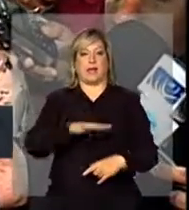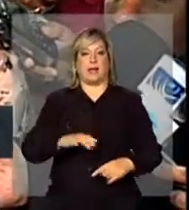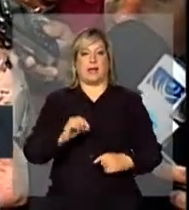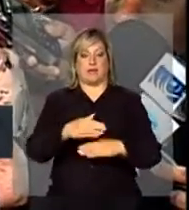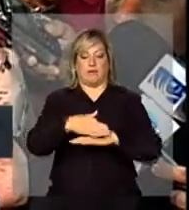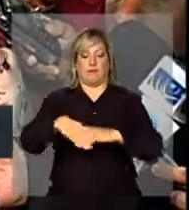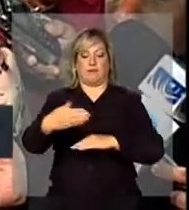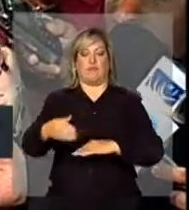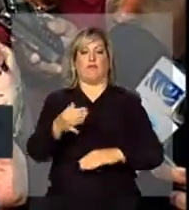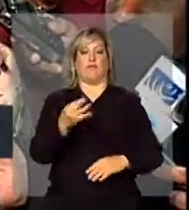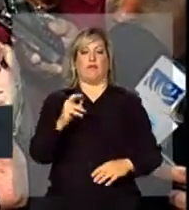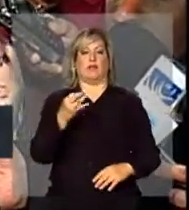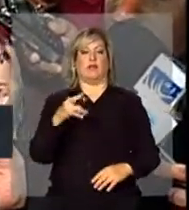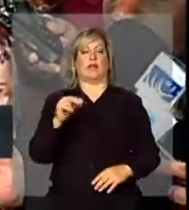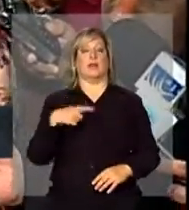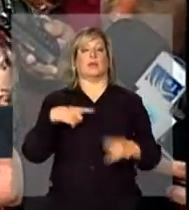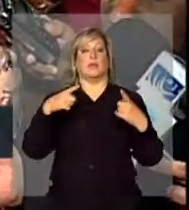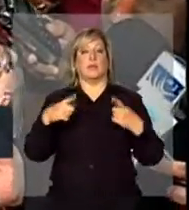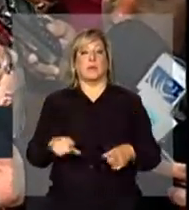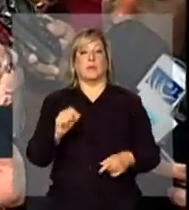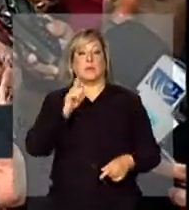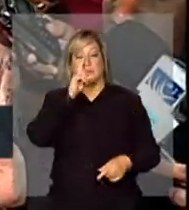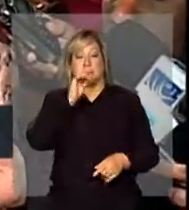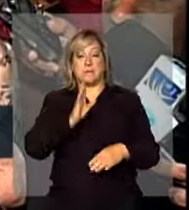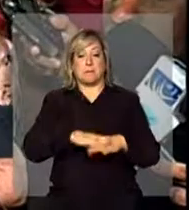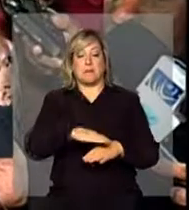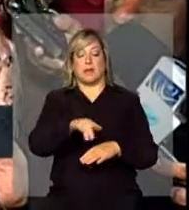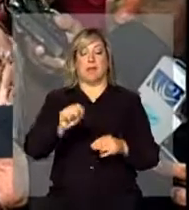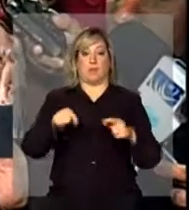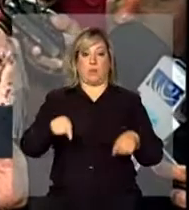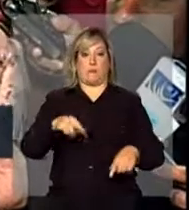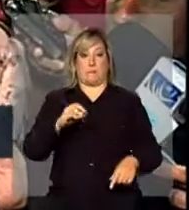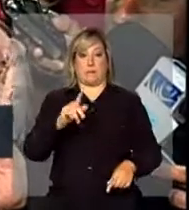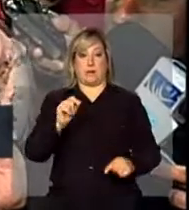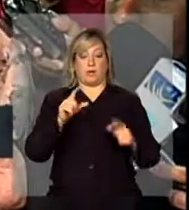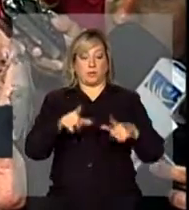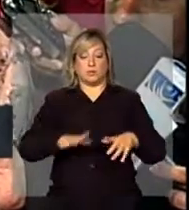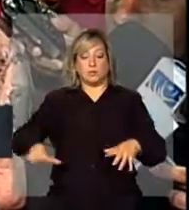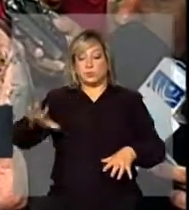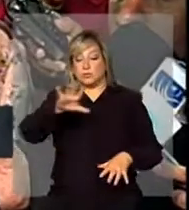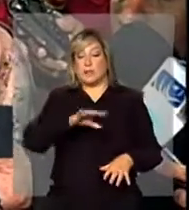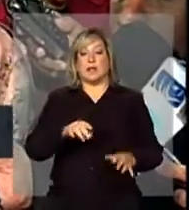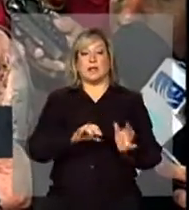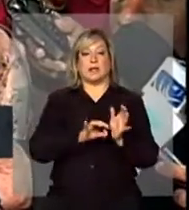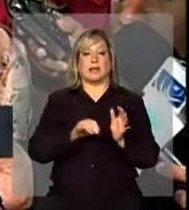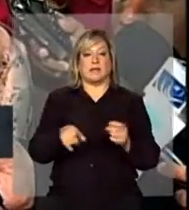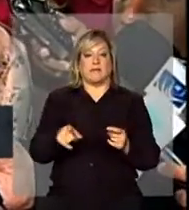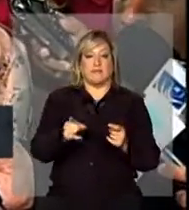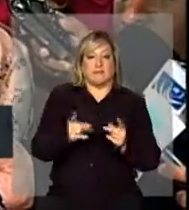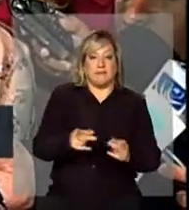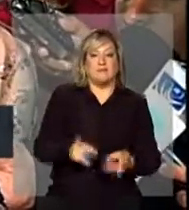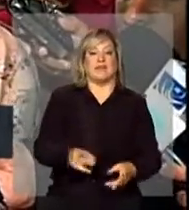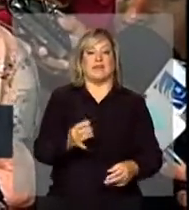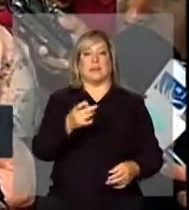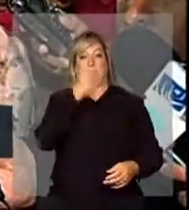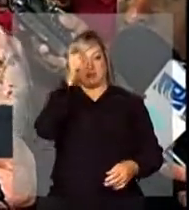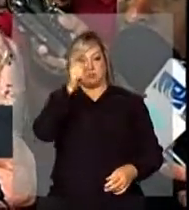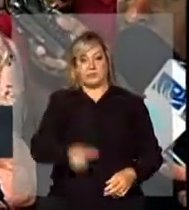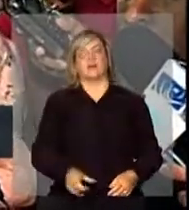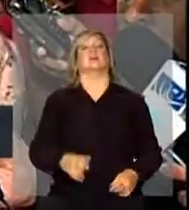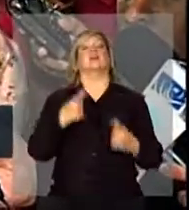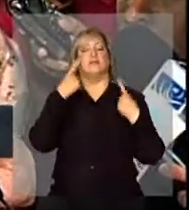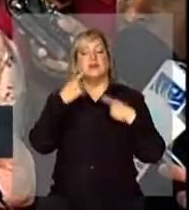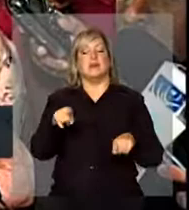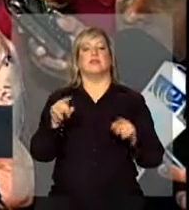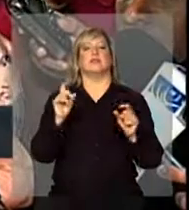em áreas mais vulneráveis, porque esse mapa do tráfico nós já temos. E este mapa revela quem faz o